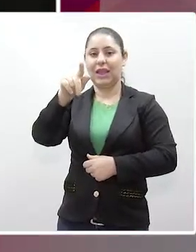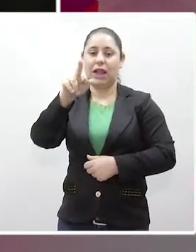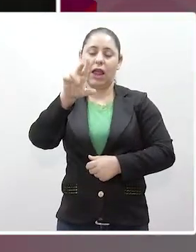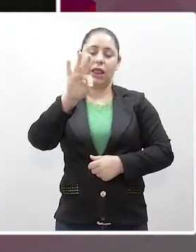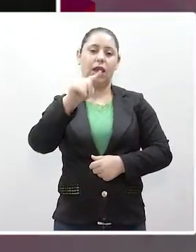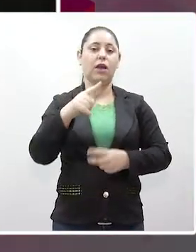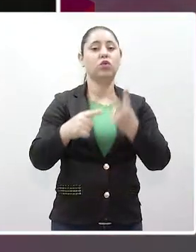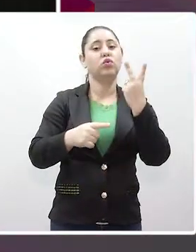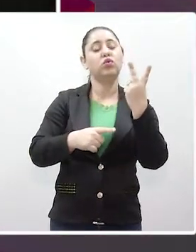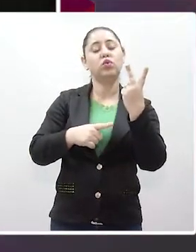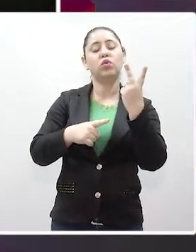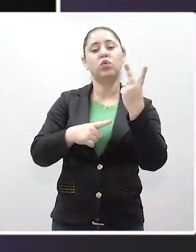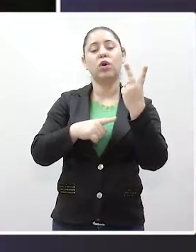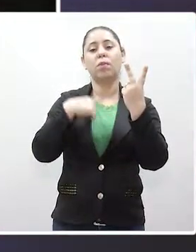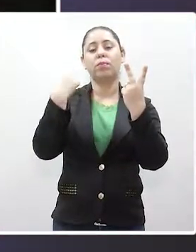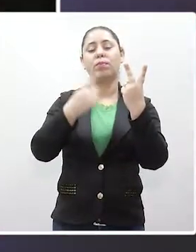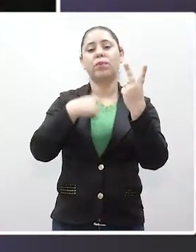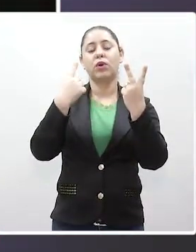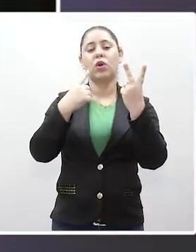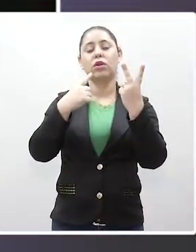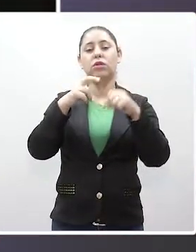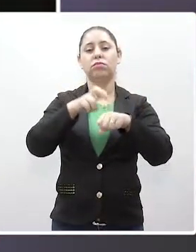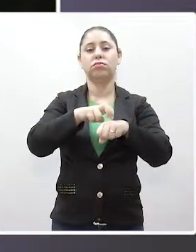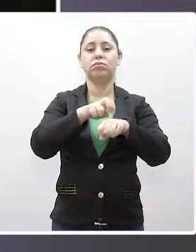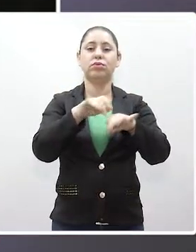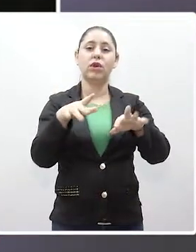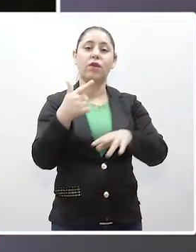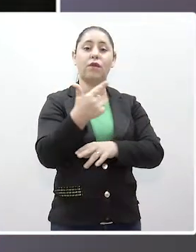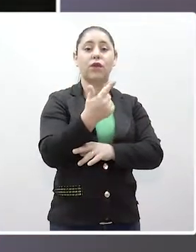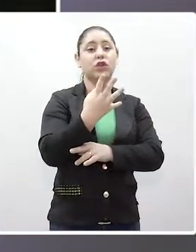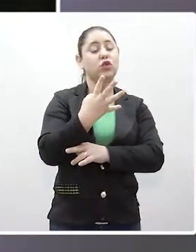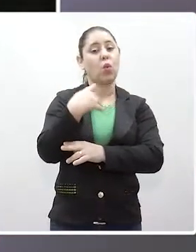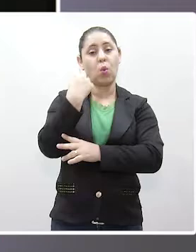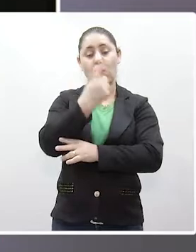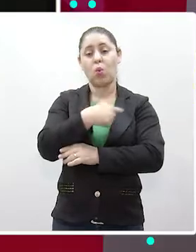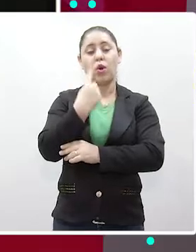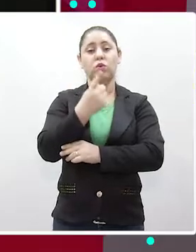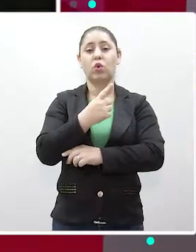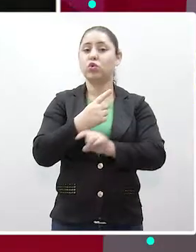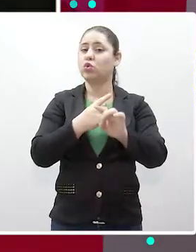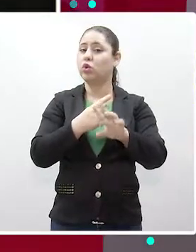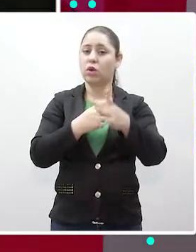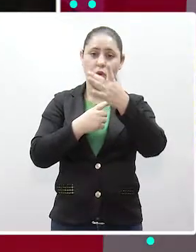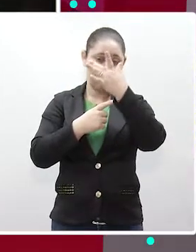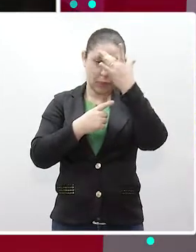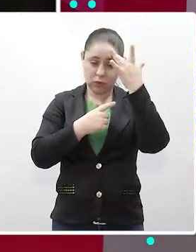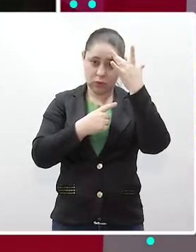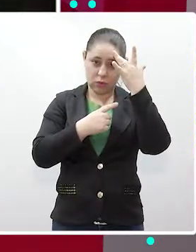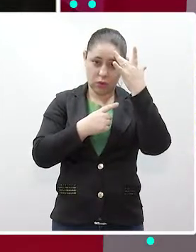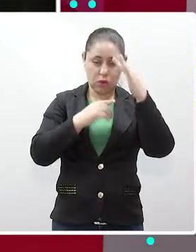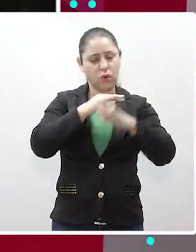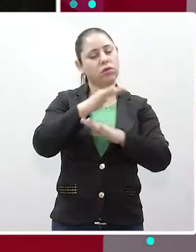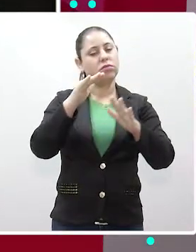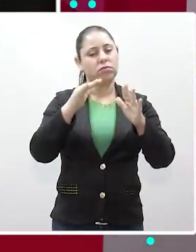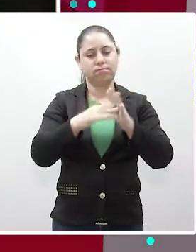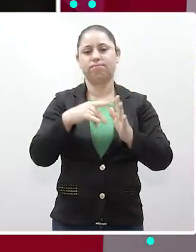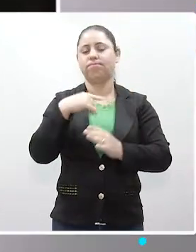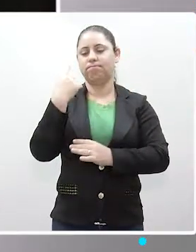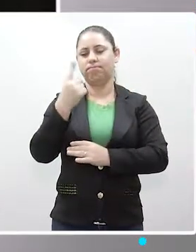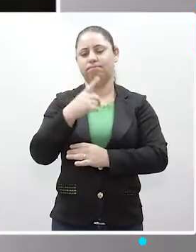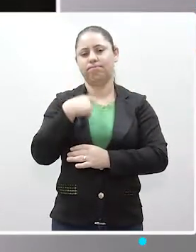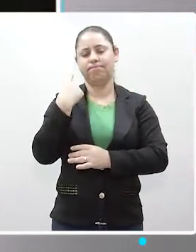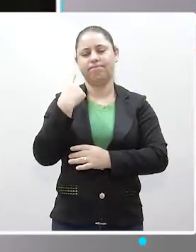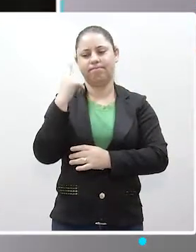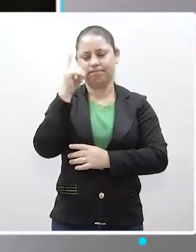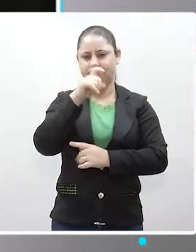2 mortes por Covid-19 em 24 horas. Assim, toda morte é lamentável, mas